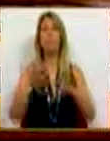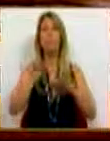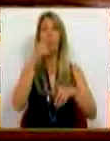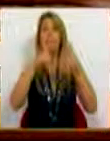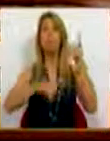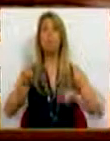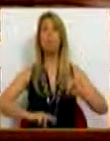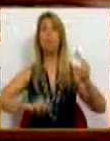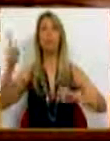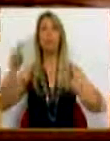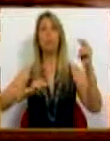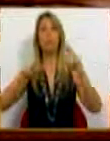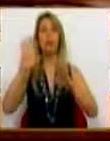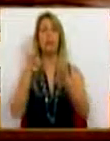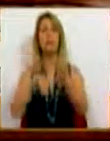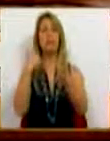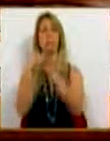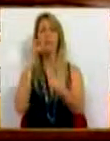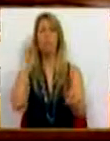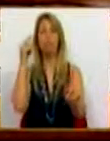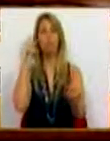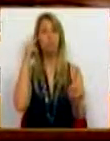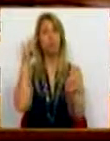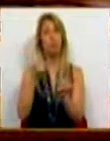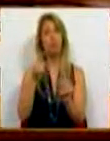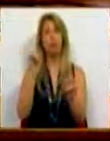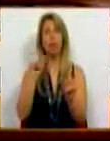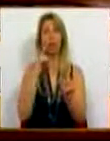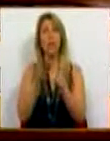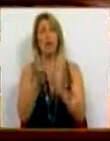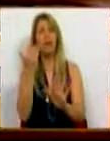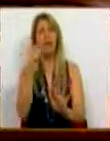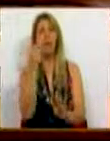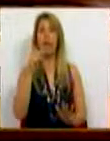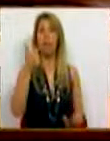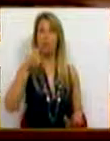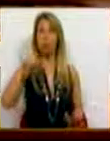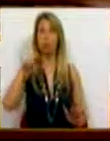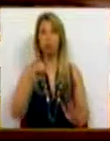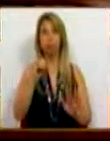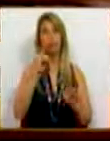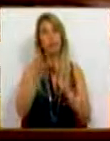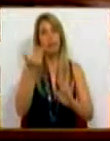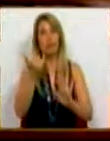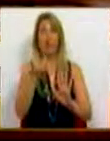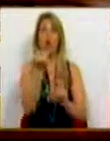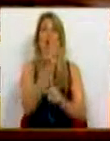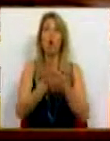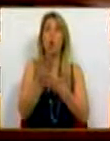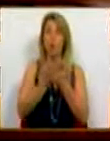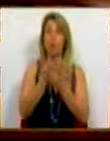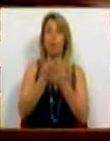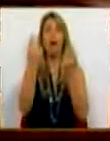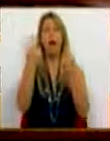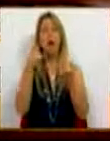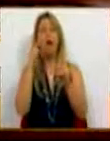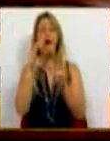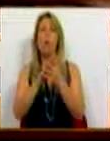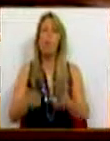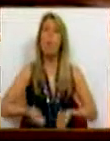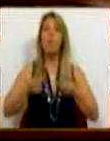e sempre com o fito de descarbonizar a economia, o PNR desenha um programa coerente que aposta no desenvolvimento do